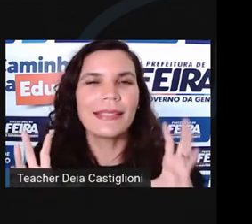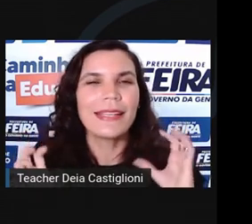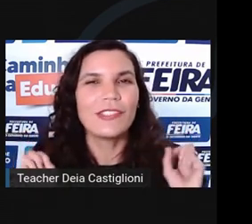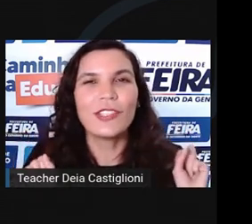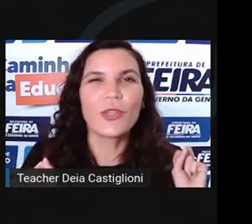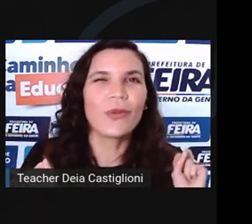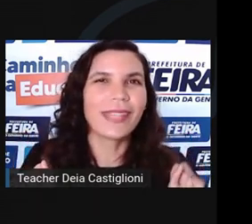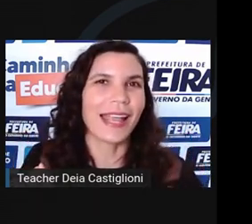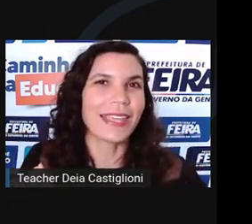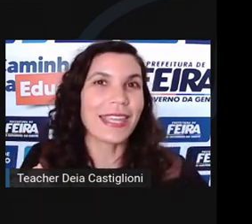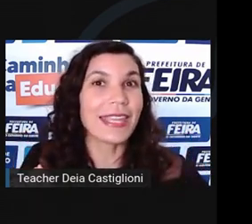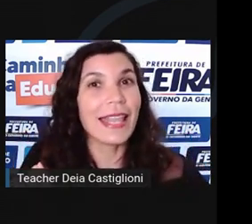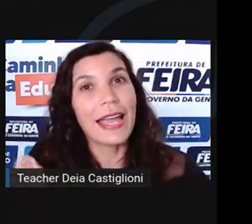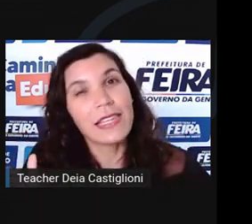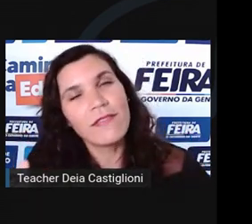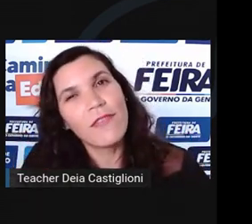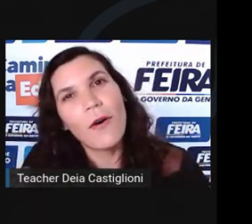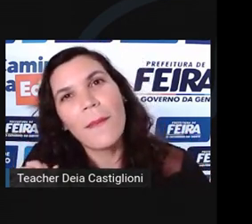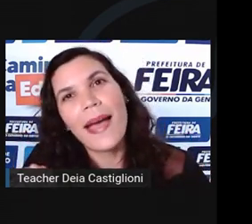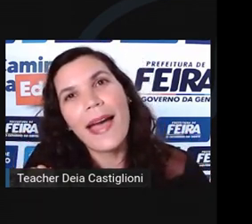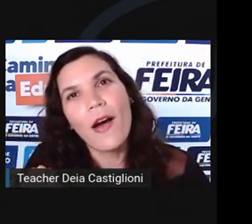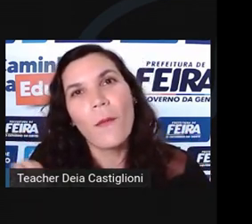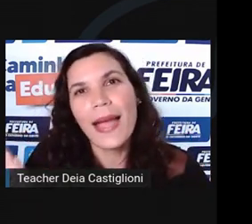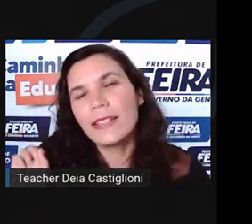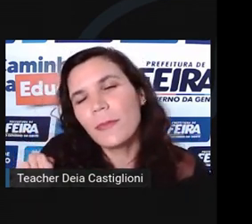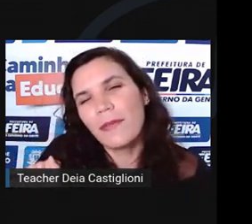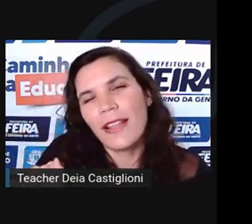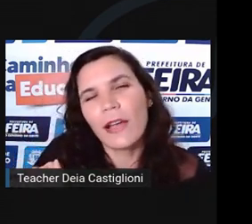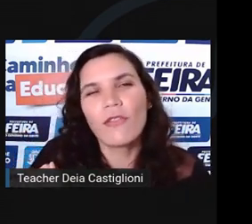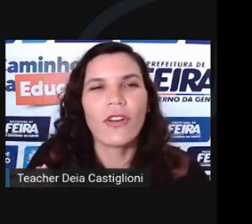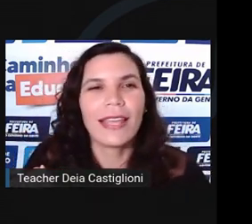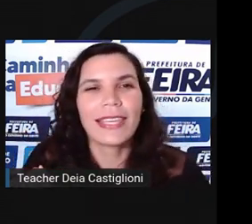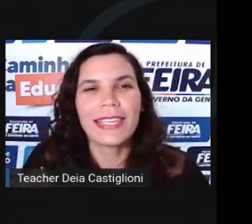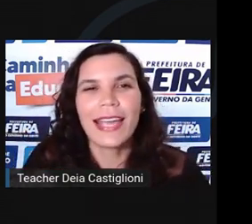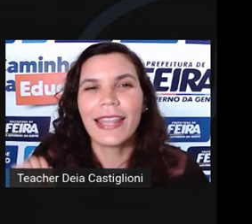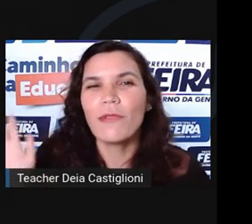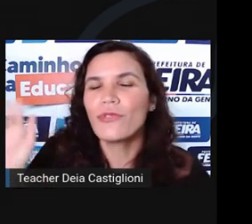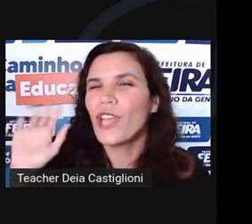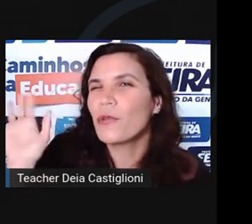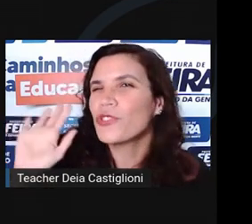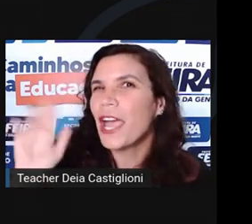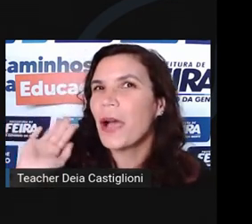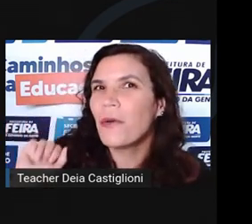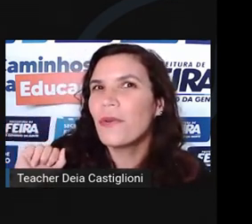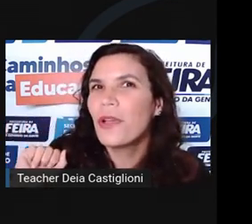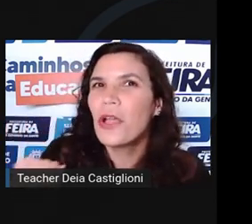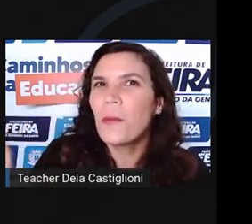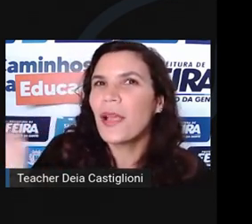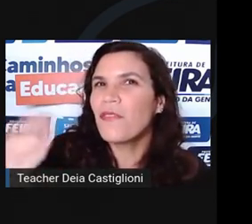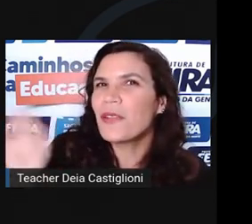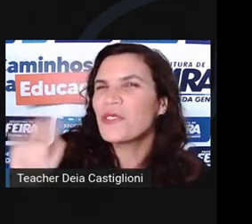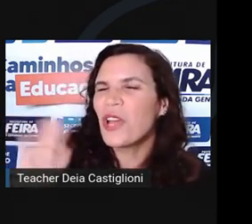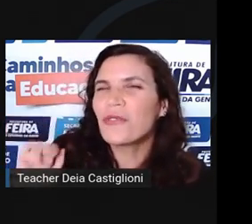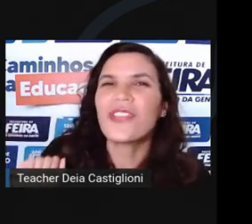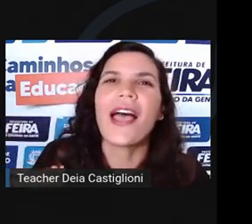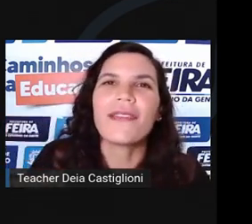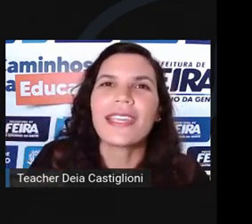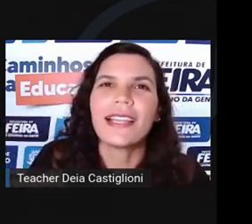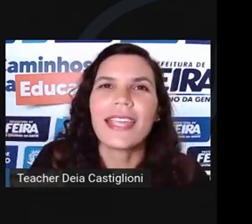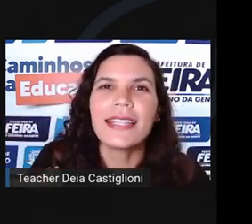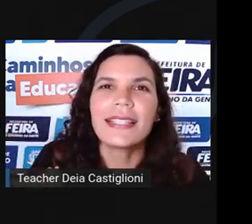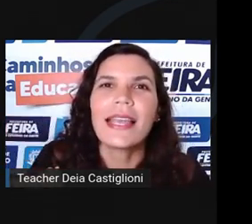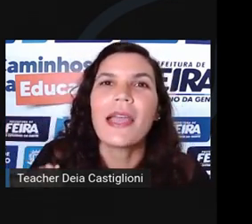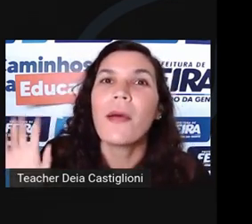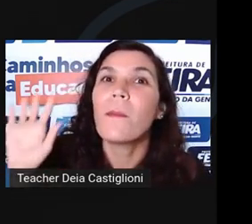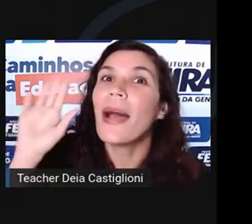mais descontraída, informal, mais para falar com coleguinha, né? Um tchau, tchau. Como é que eu falo um tchau, tchau em